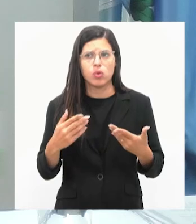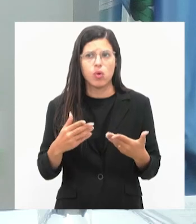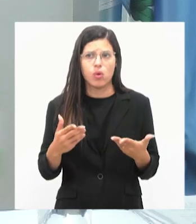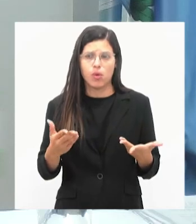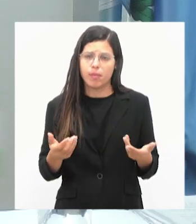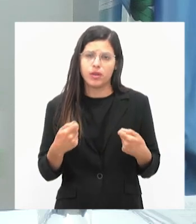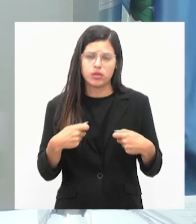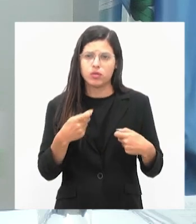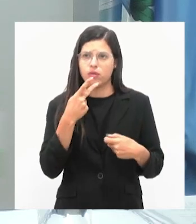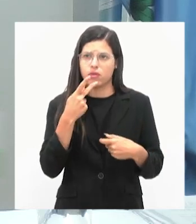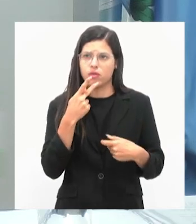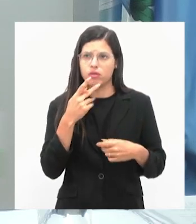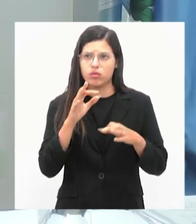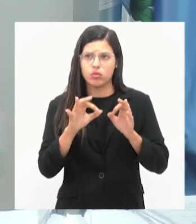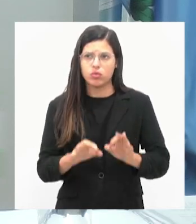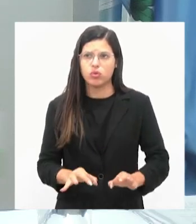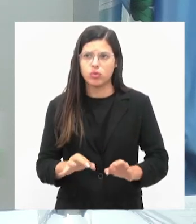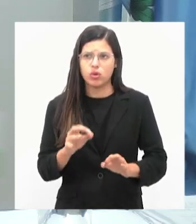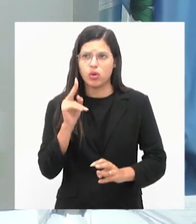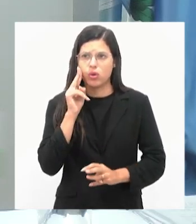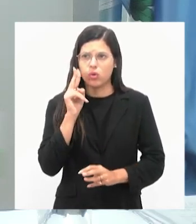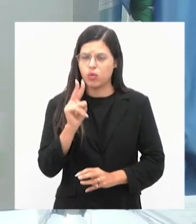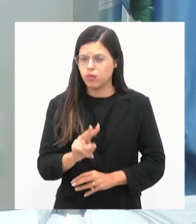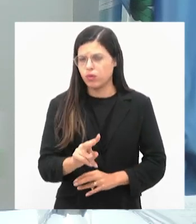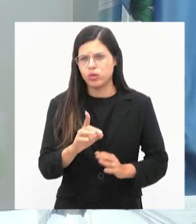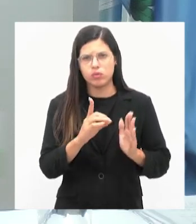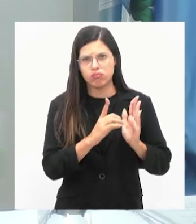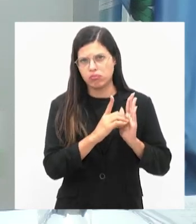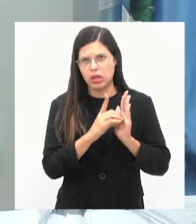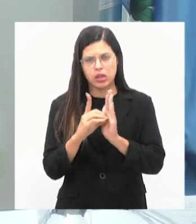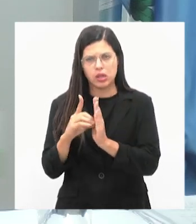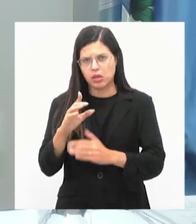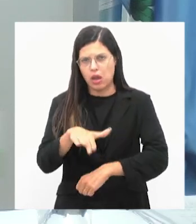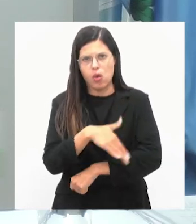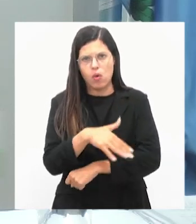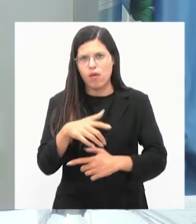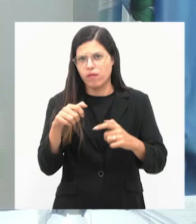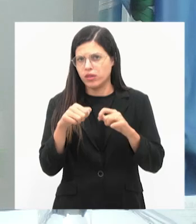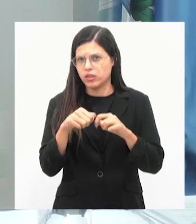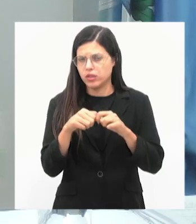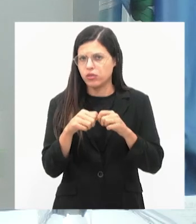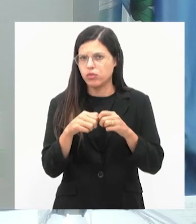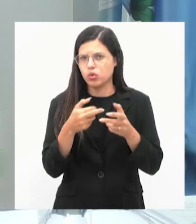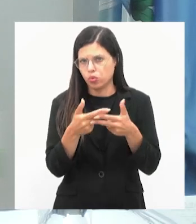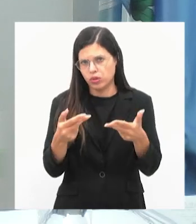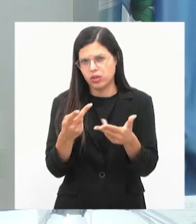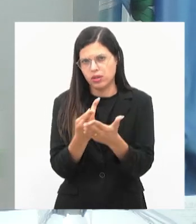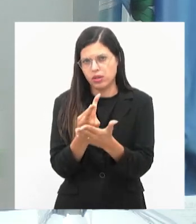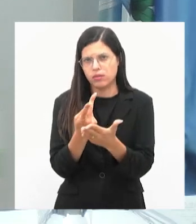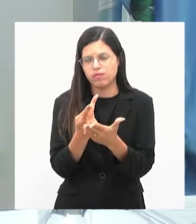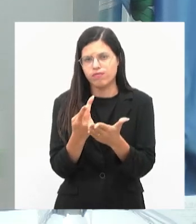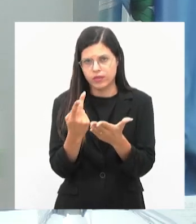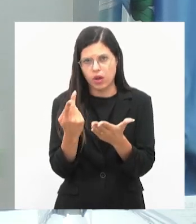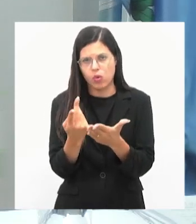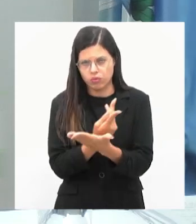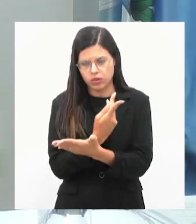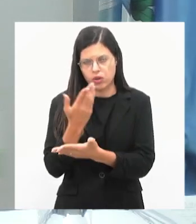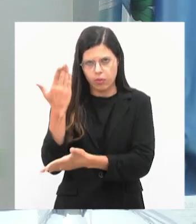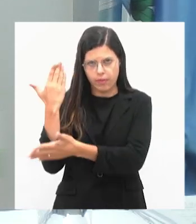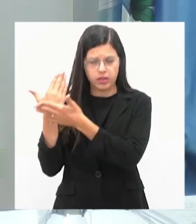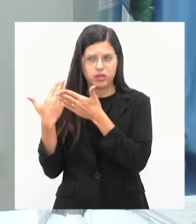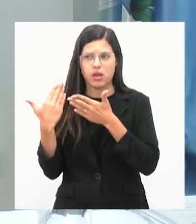honesto e dizer que não vemos mais o Detran na rua fazendo o que fazia no passado, né? Portanto, entretanto, melhor